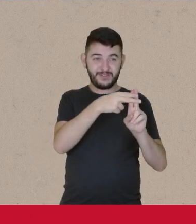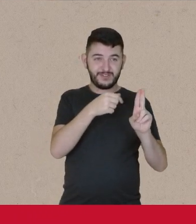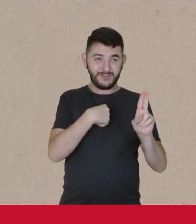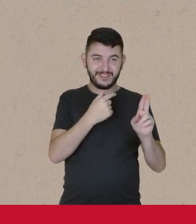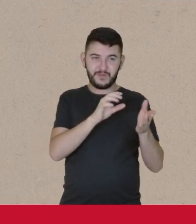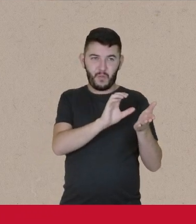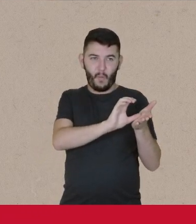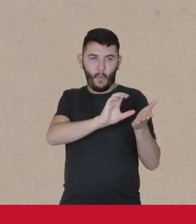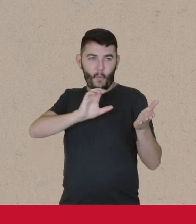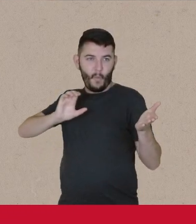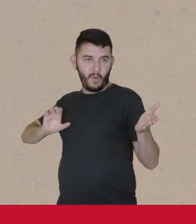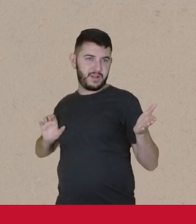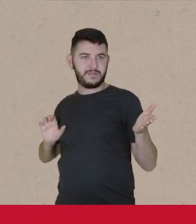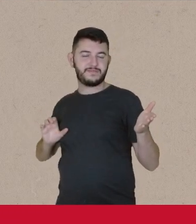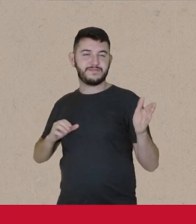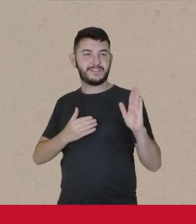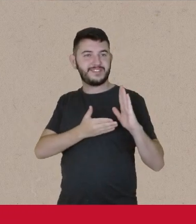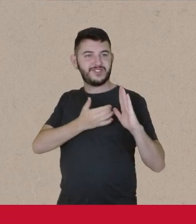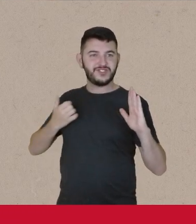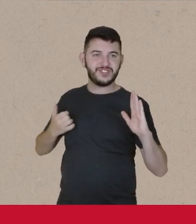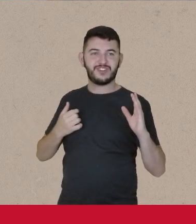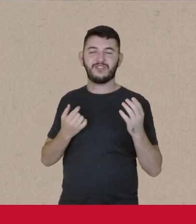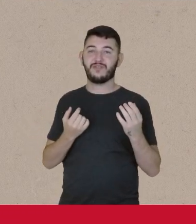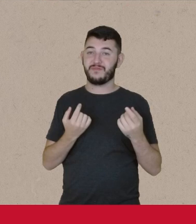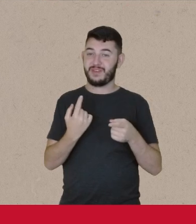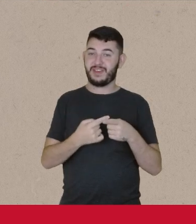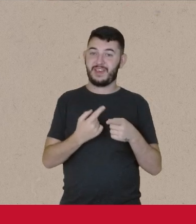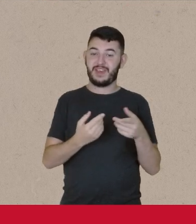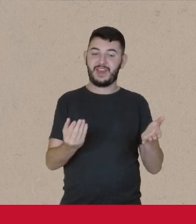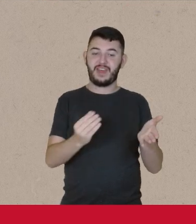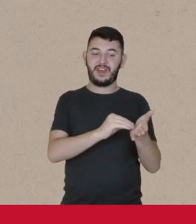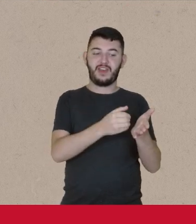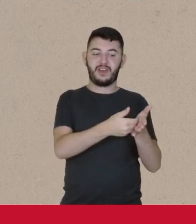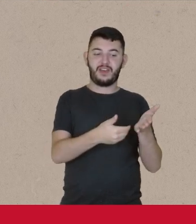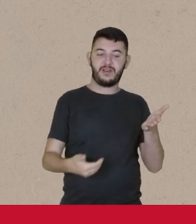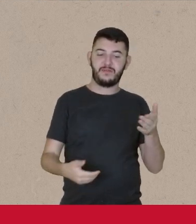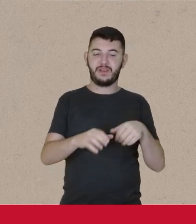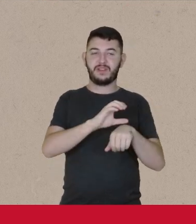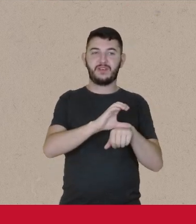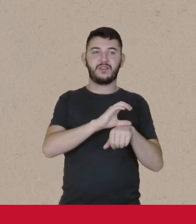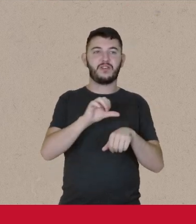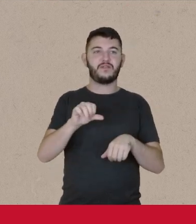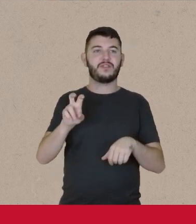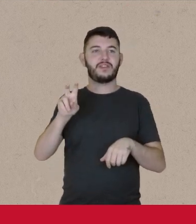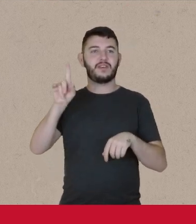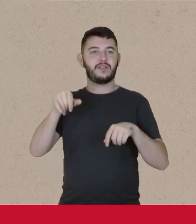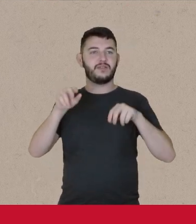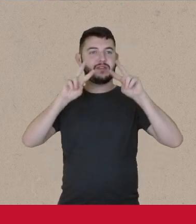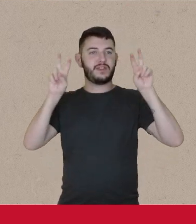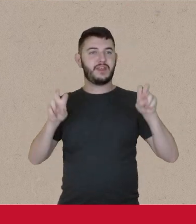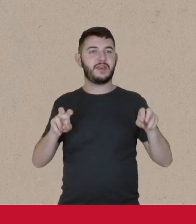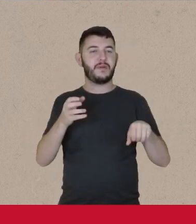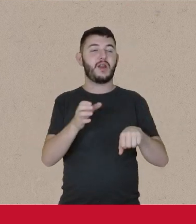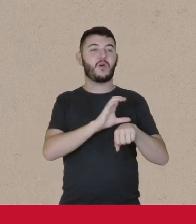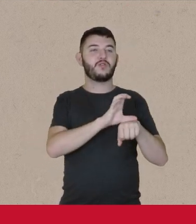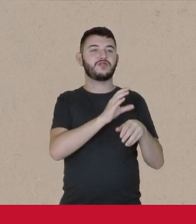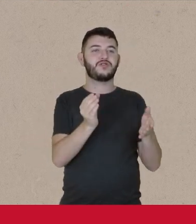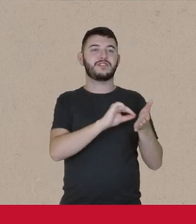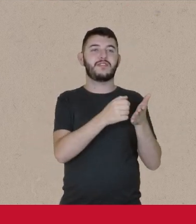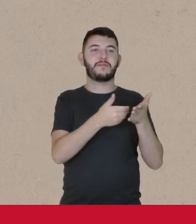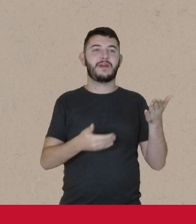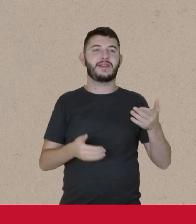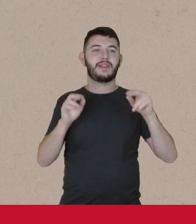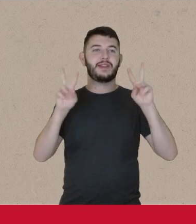a emenda constitucional 95 é conhecida como a emenda constitucional da morte, né? Esse recurso, que é o recurso